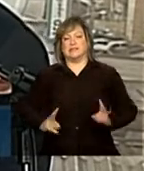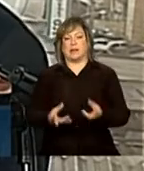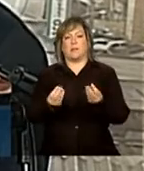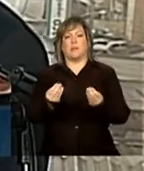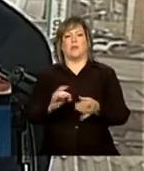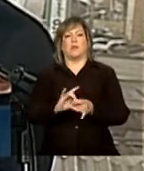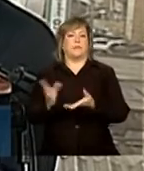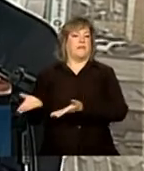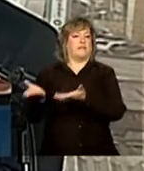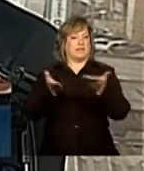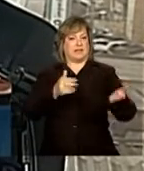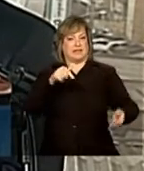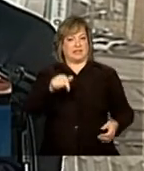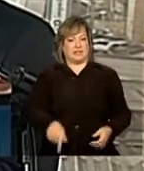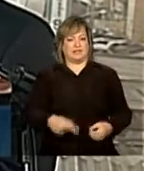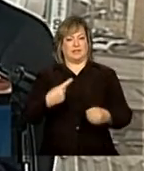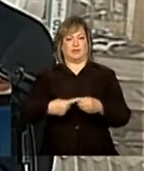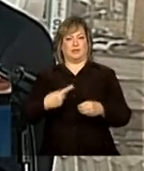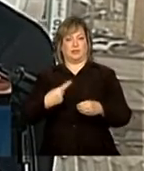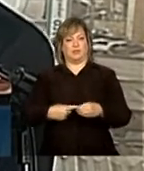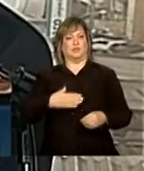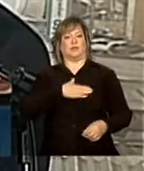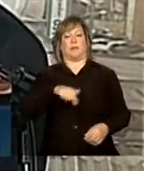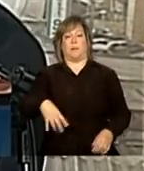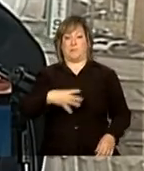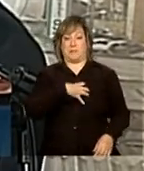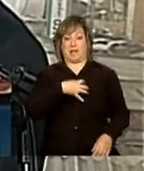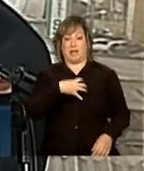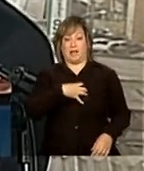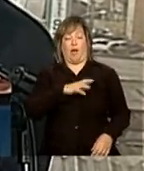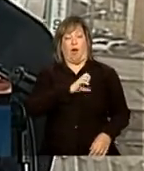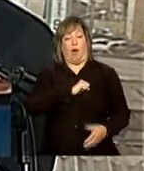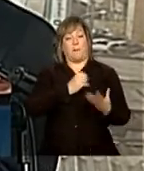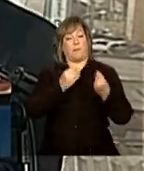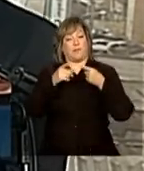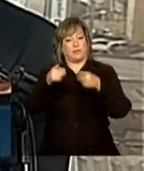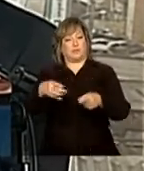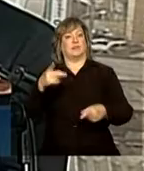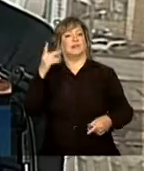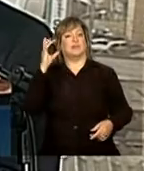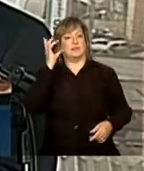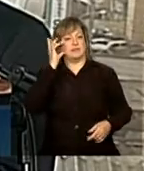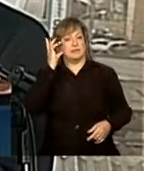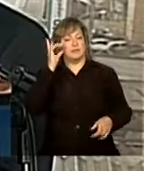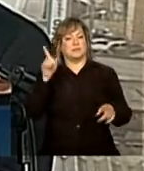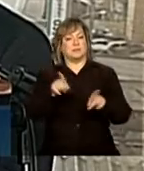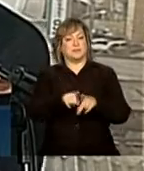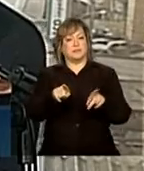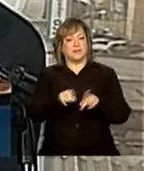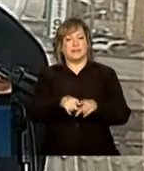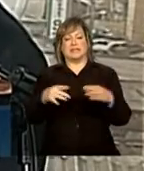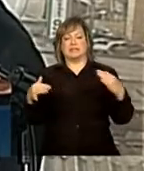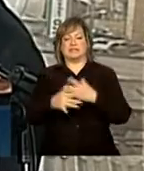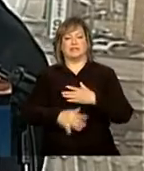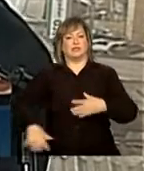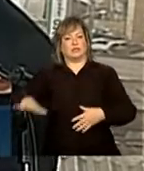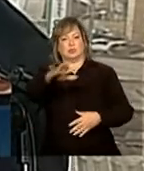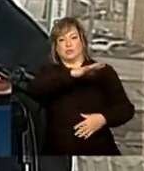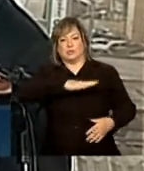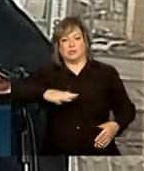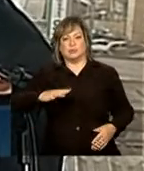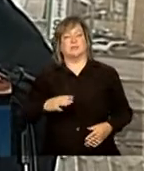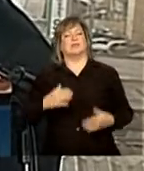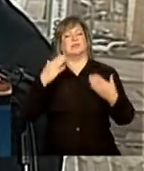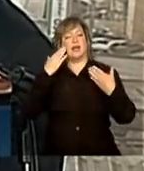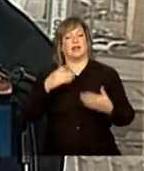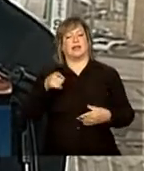muito bem-vinda à nossa terra. Os baianos lhe querem bem e os soteropolitanos vão sempre ser gratos por tudo